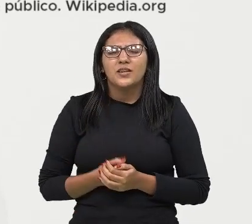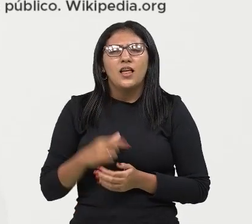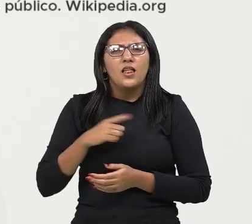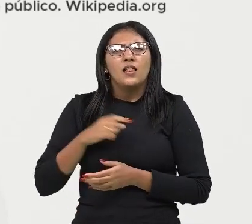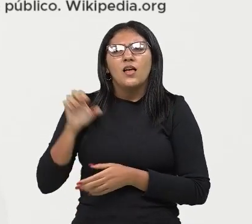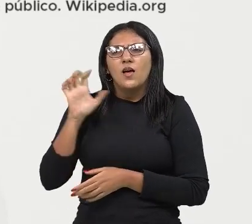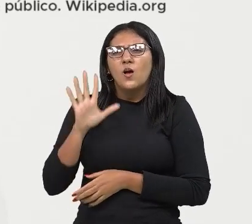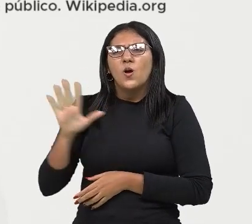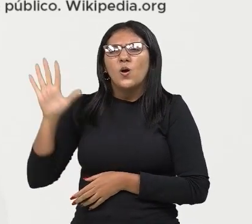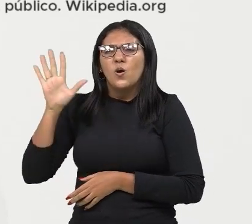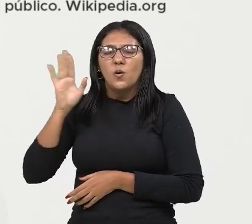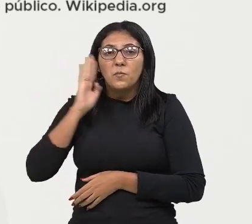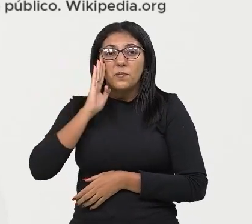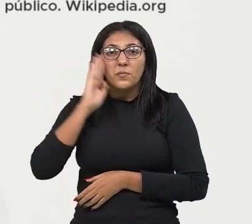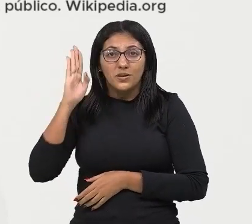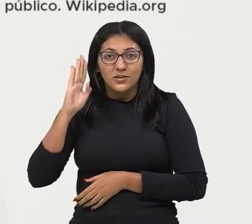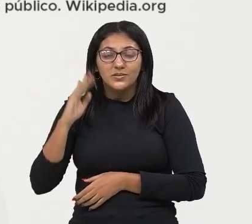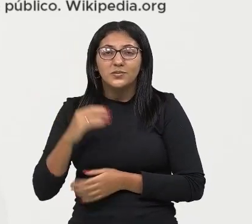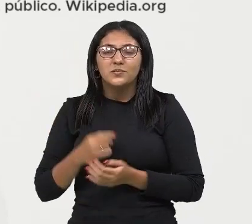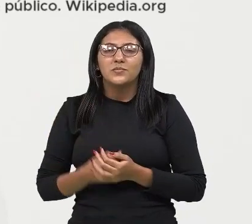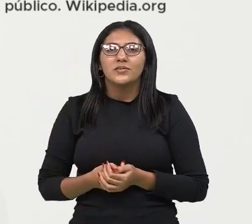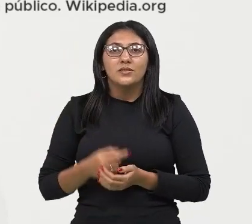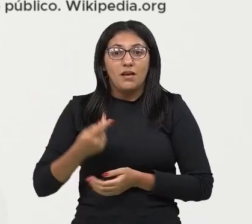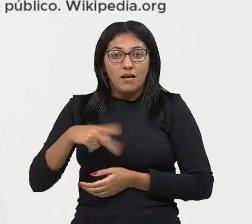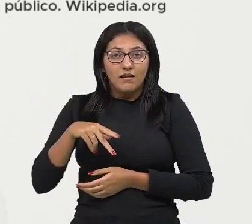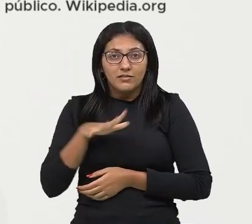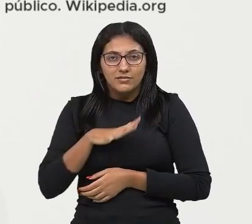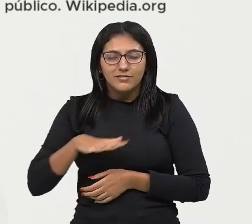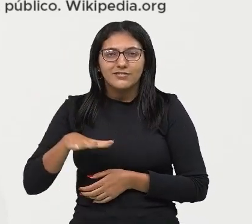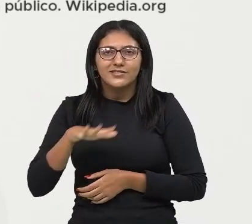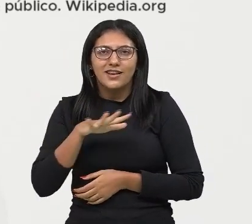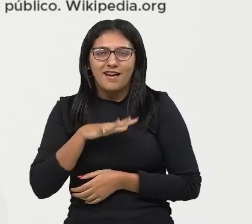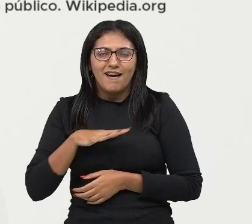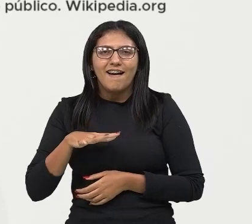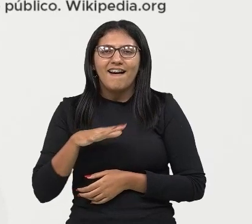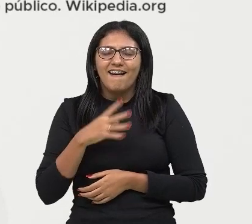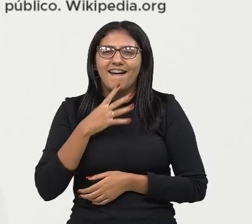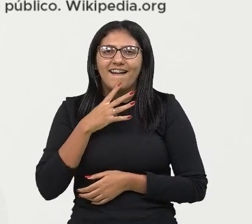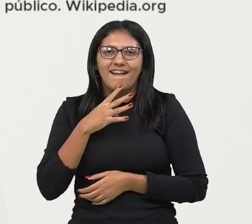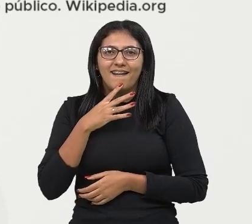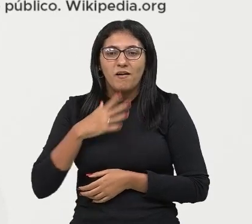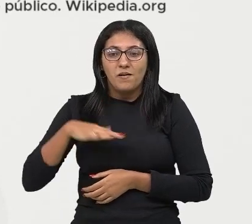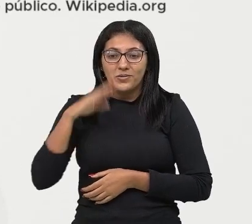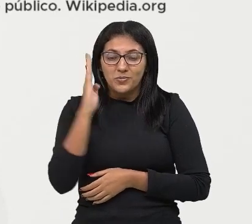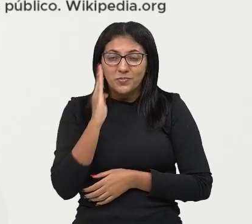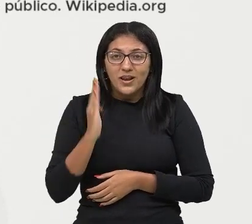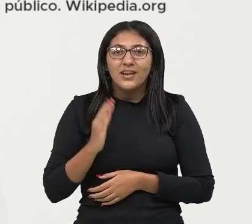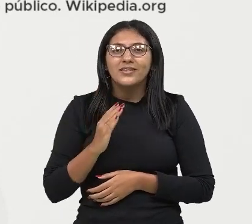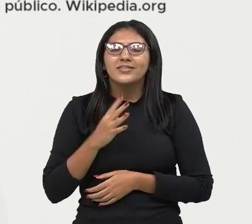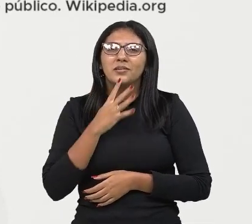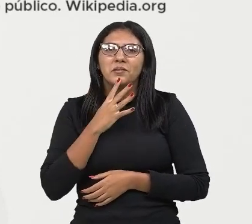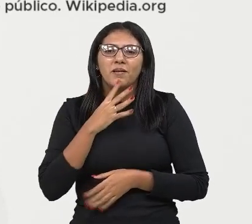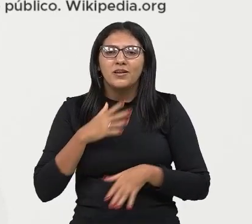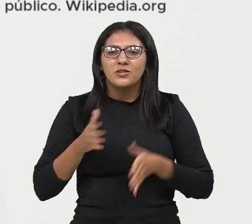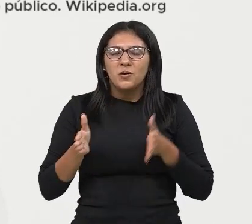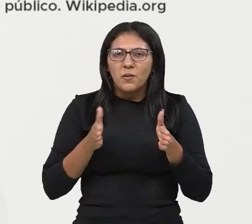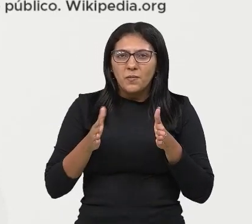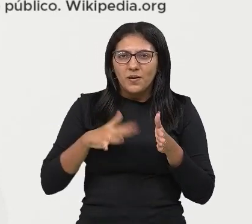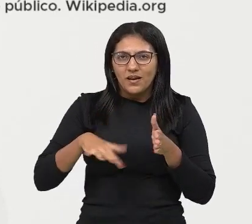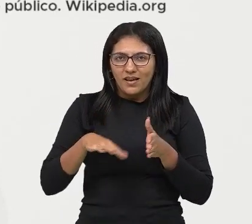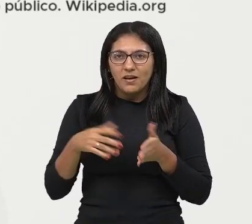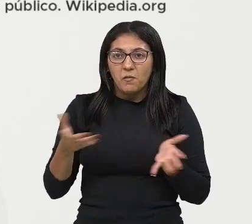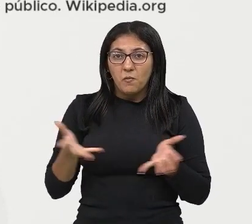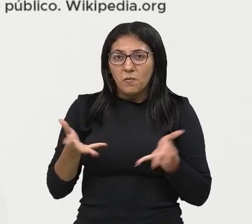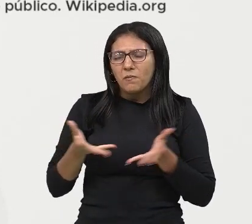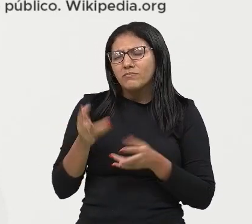europeus, principalmente aqui para a nossa região, né? Para a nossa parte aqui do Brasil, que a gente conhece hoje como é hoje em